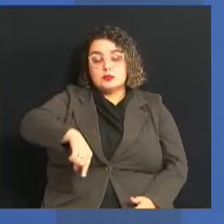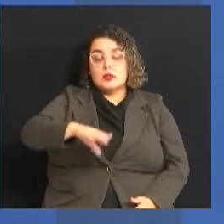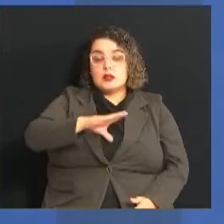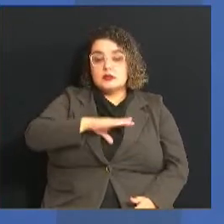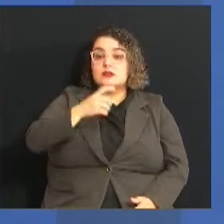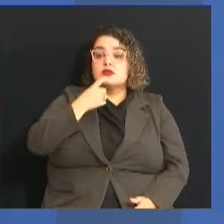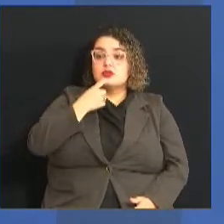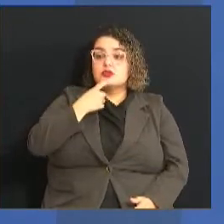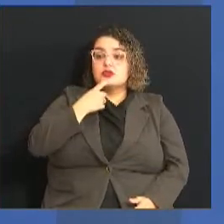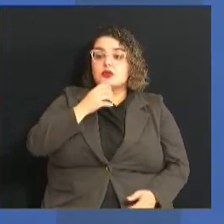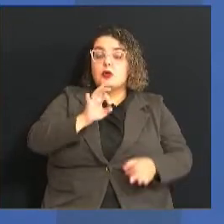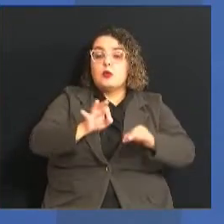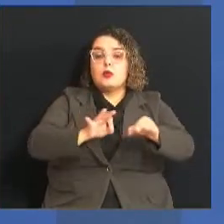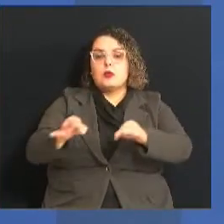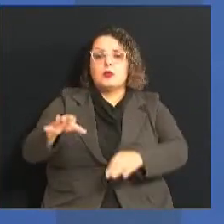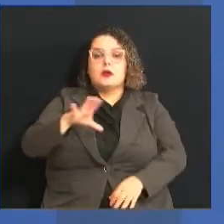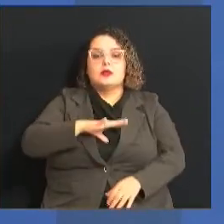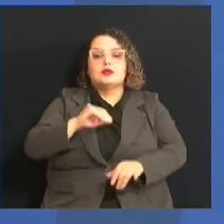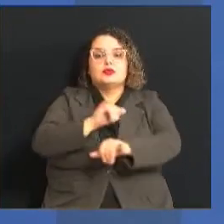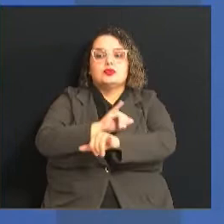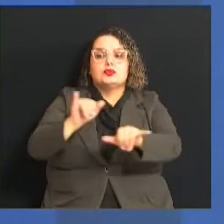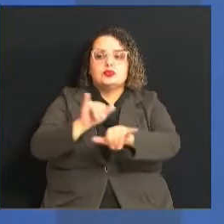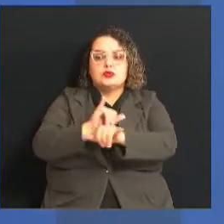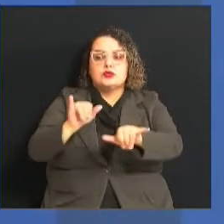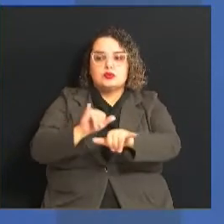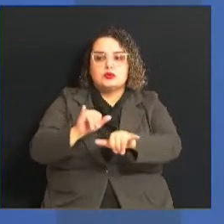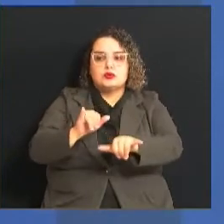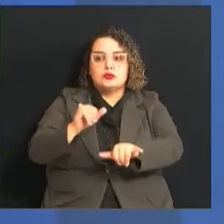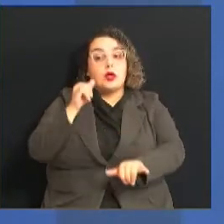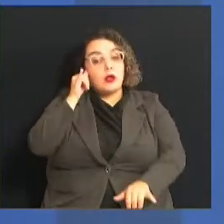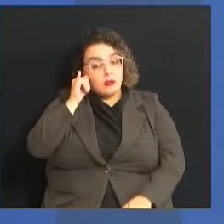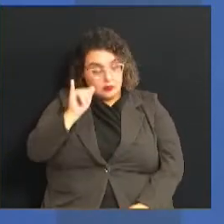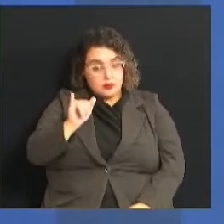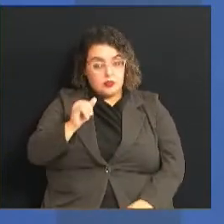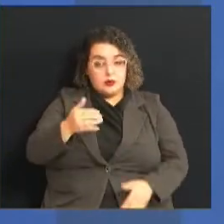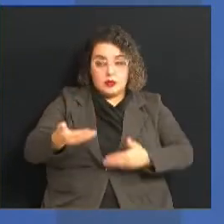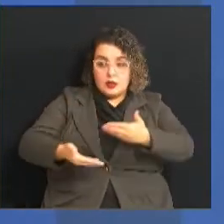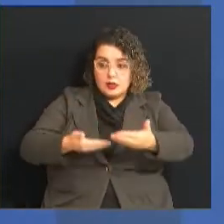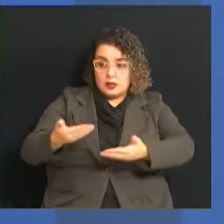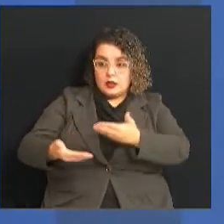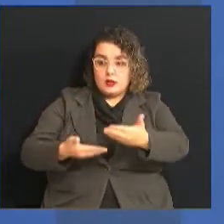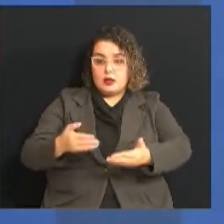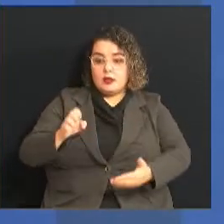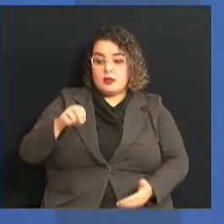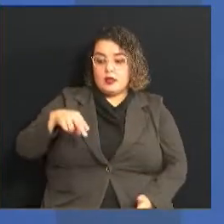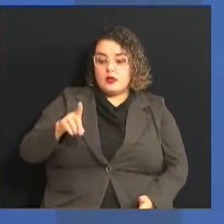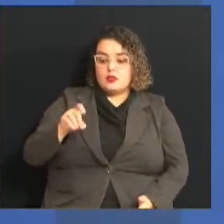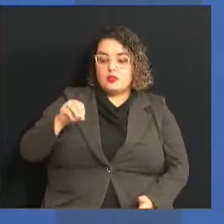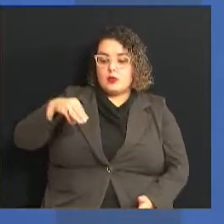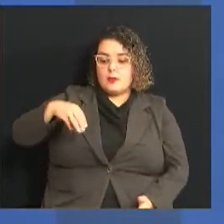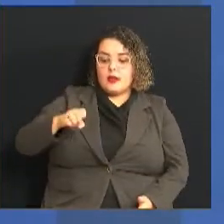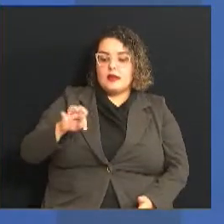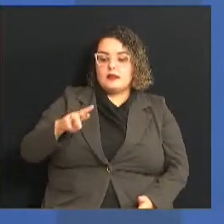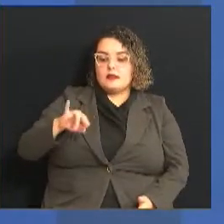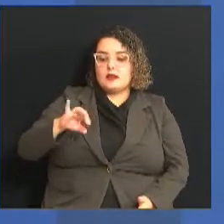Programa Municipal de Divulgação, Prevenção e Tratamento da Endometriose.